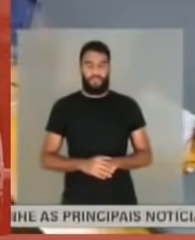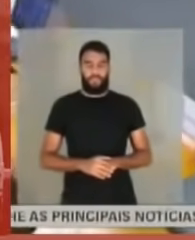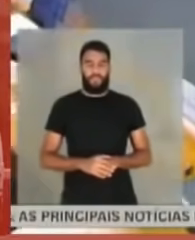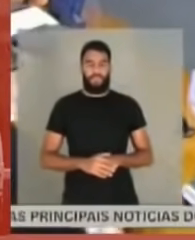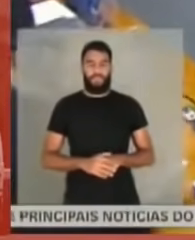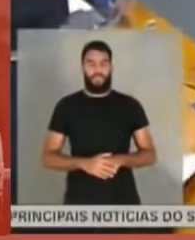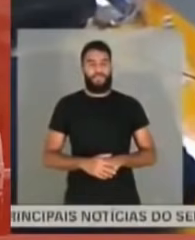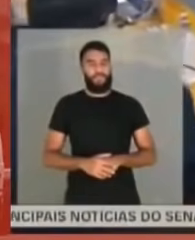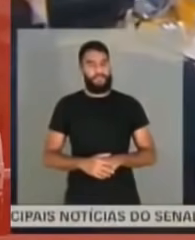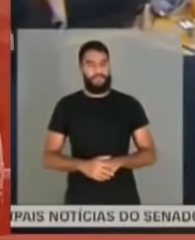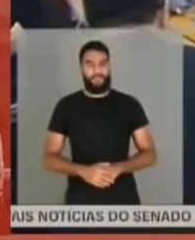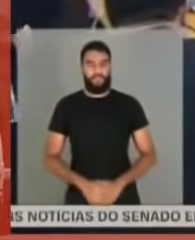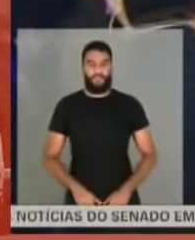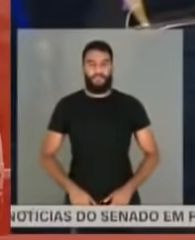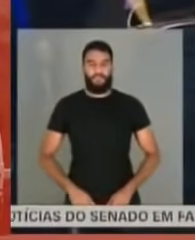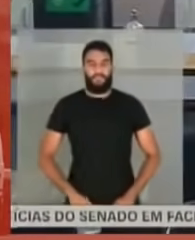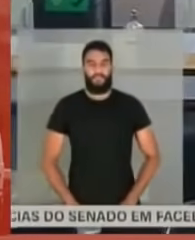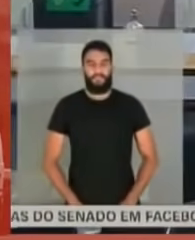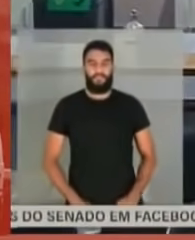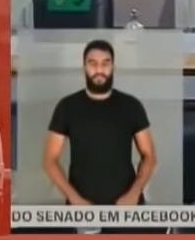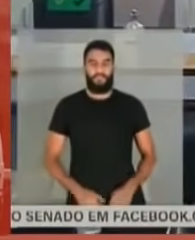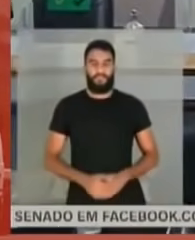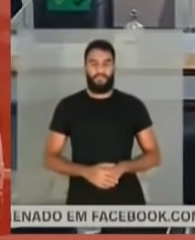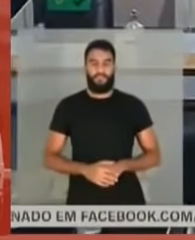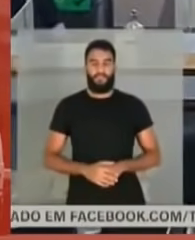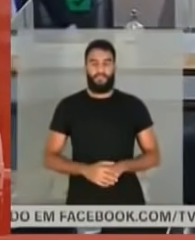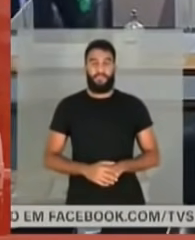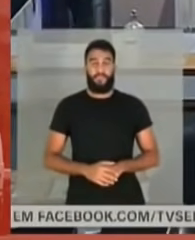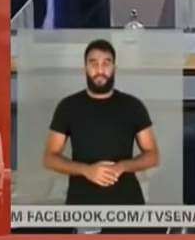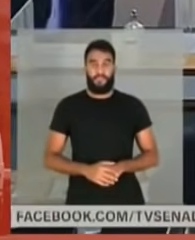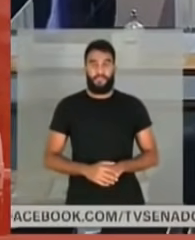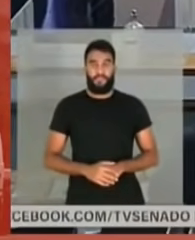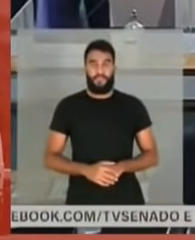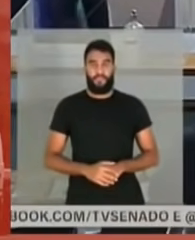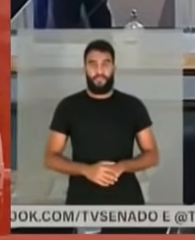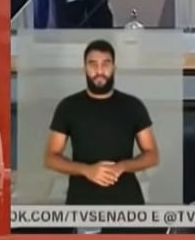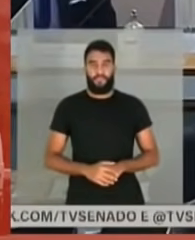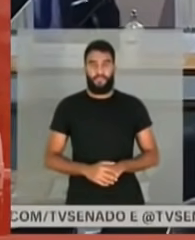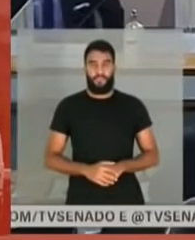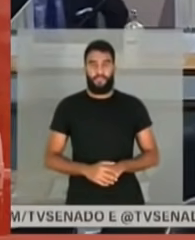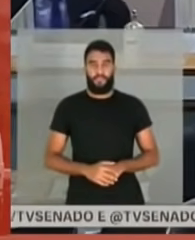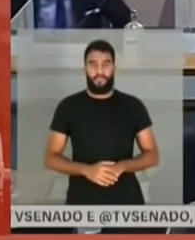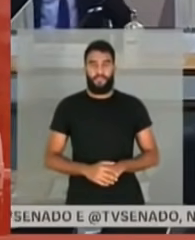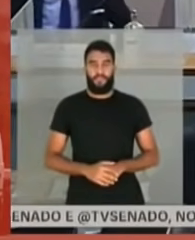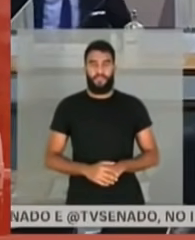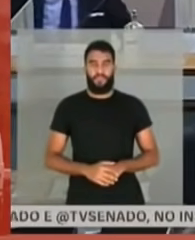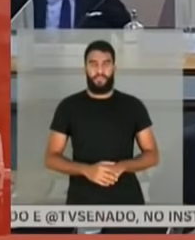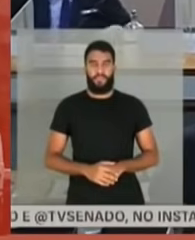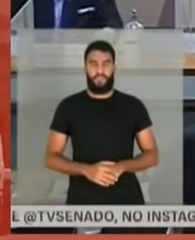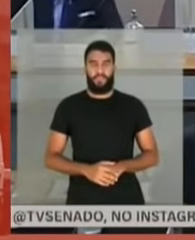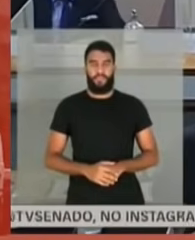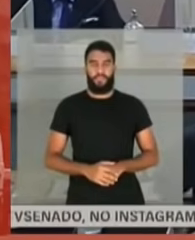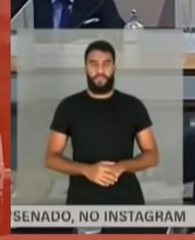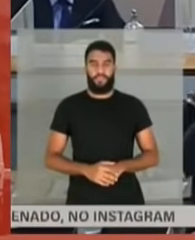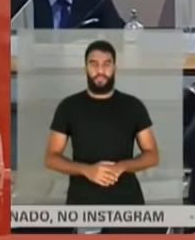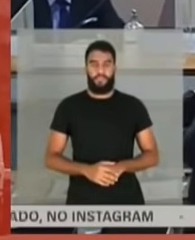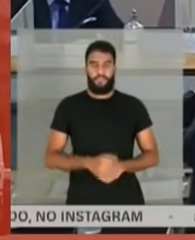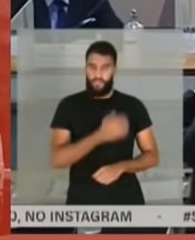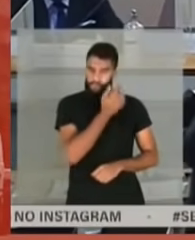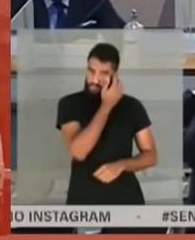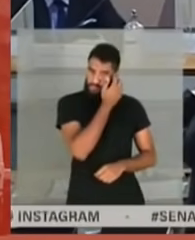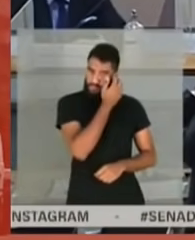cabo do Exército, ou se é por parte do Centrão, acho mais capaz ser realmente do lado ali dos militares,